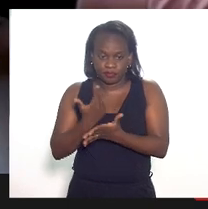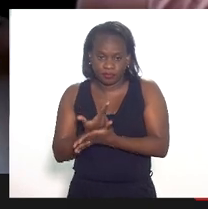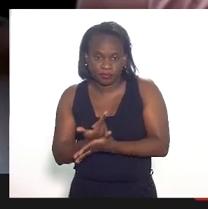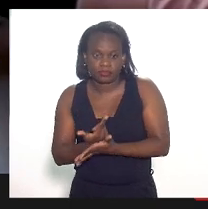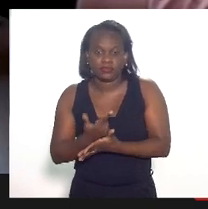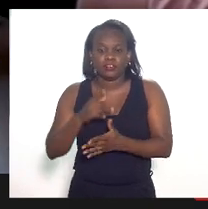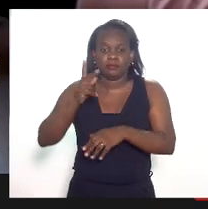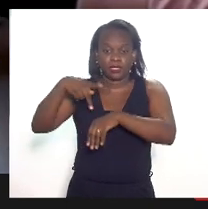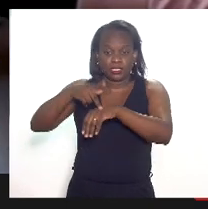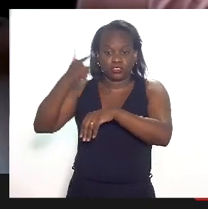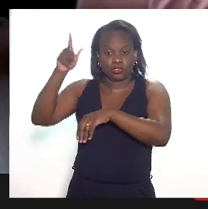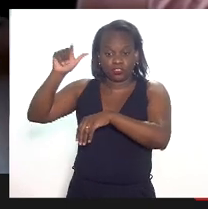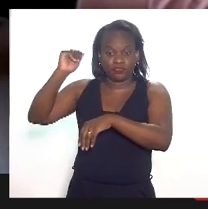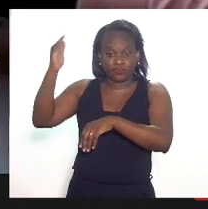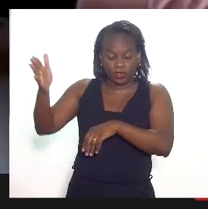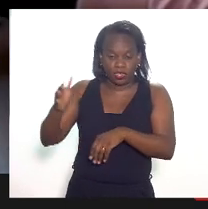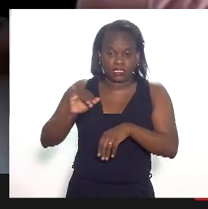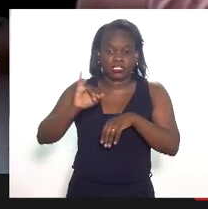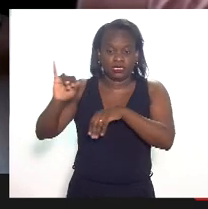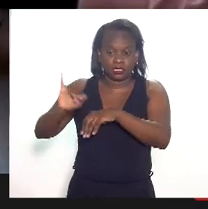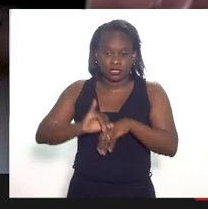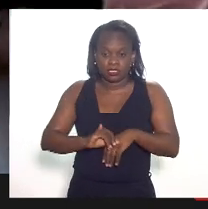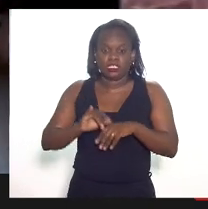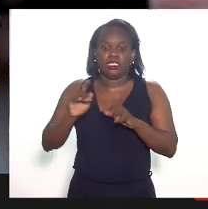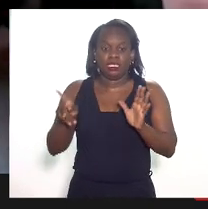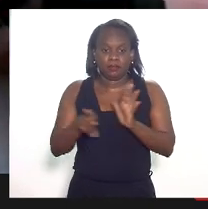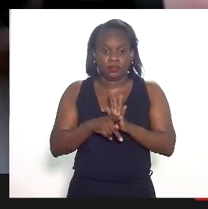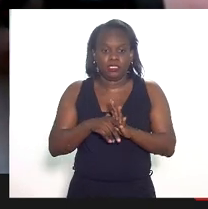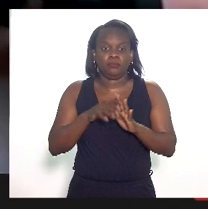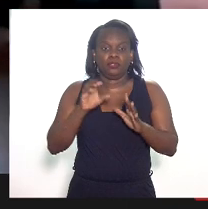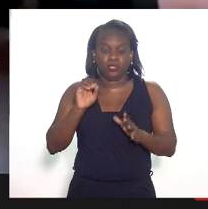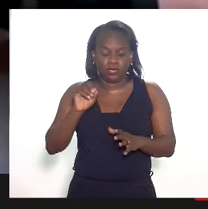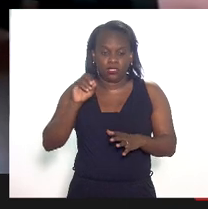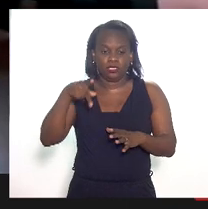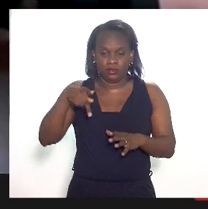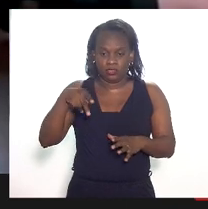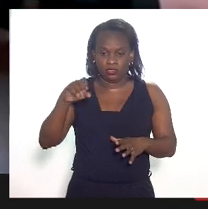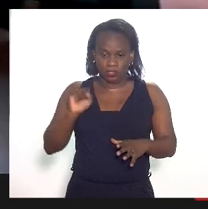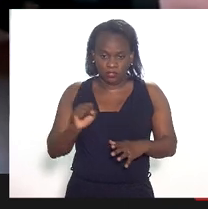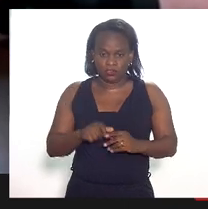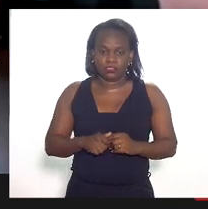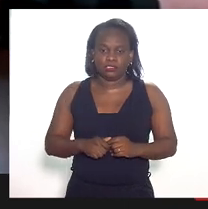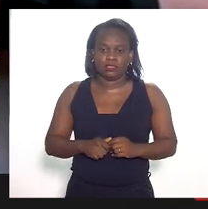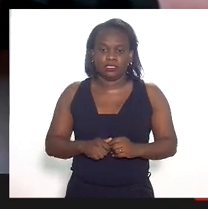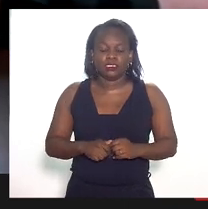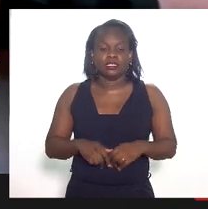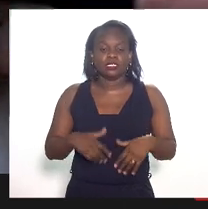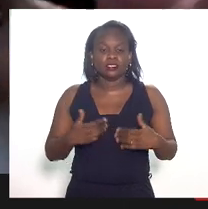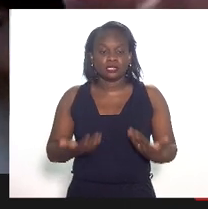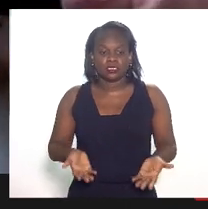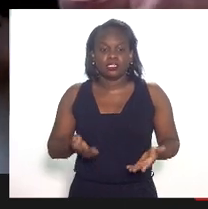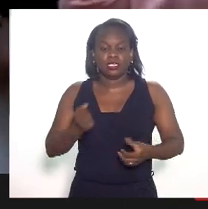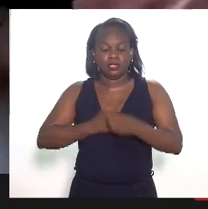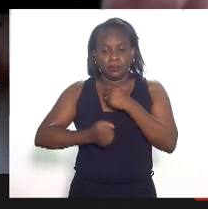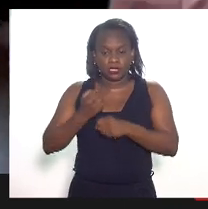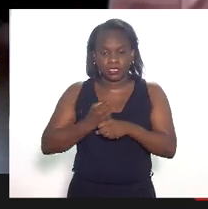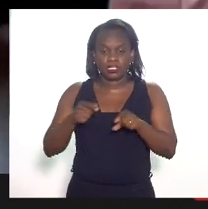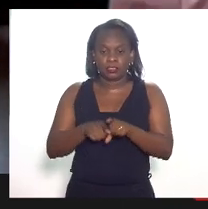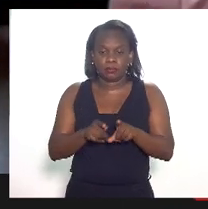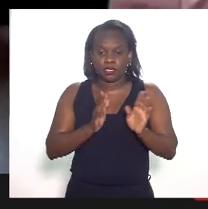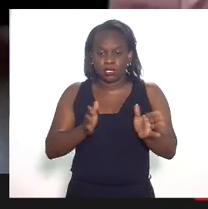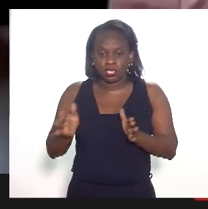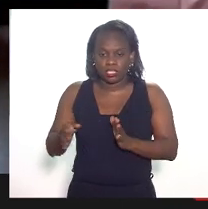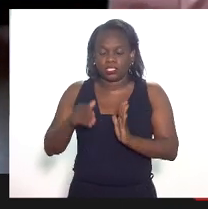aquisições internacionais via a Organização Pan-Americana de Saúde. Ano passado, o Ministério também organizou